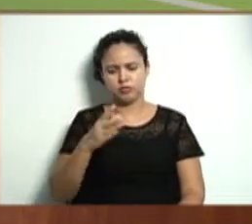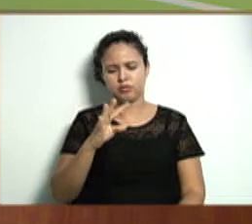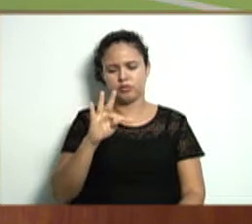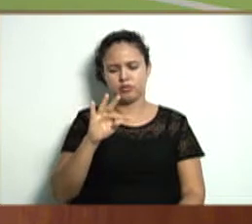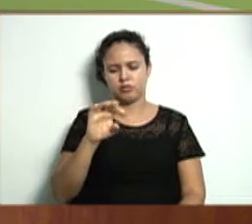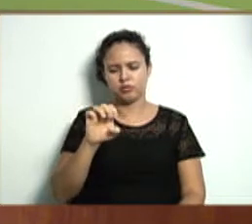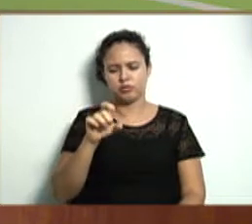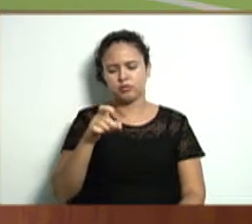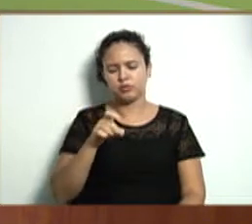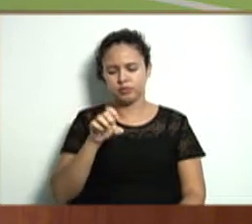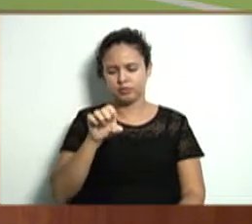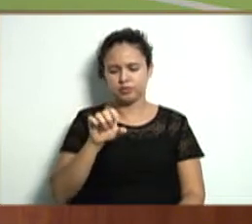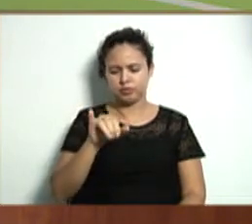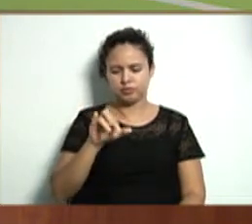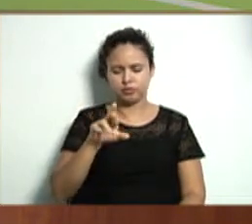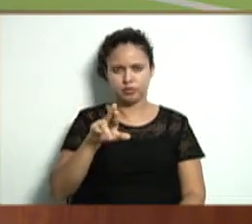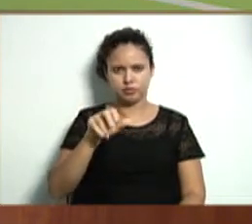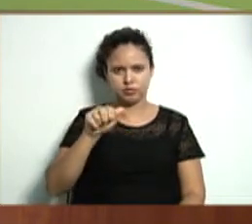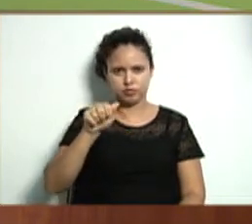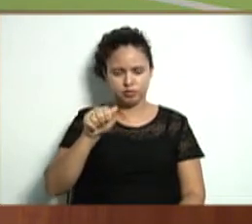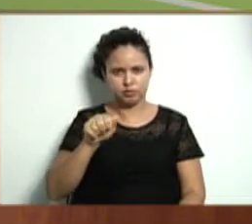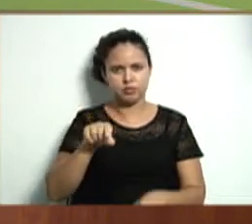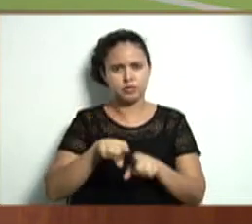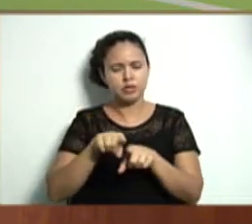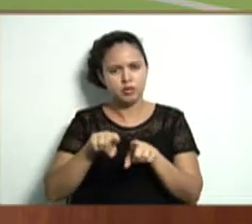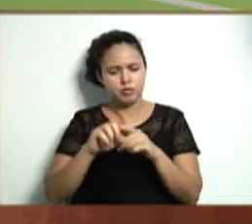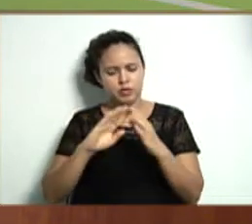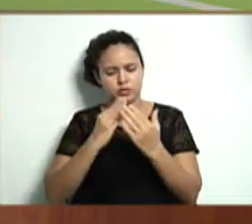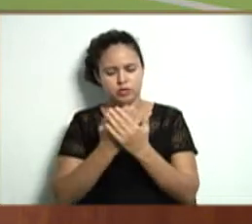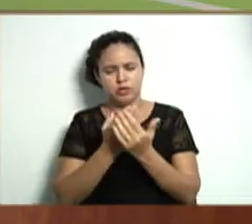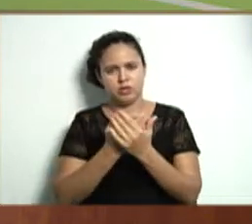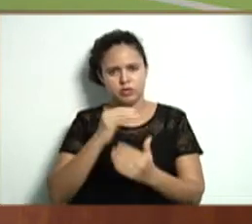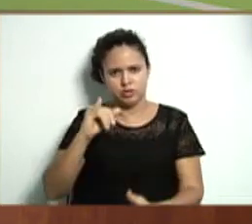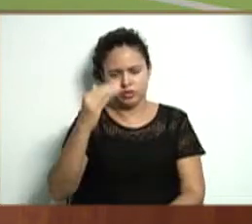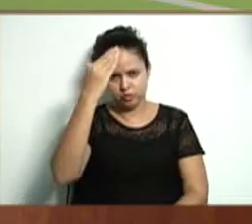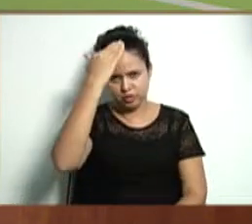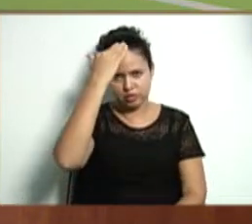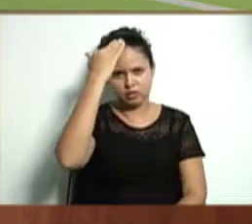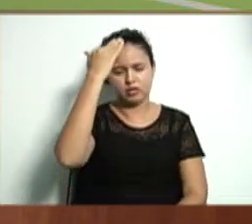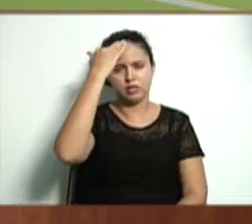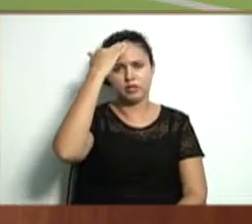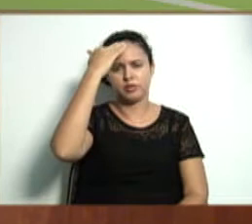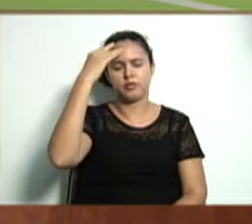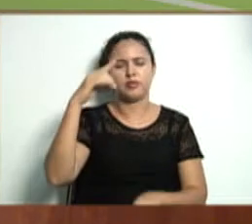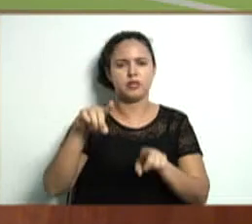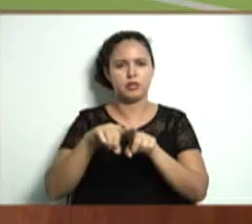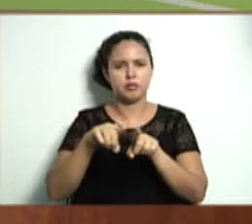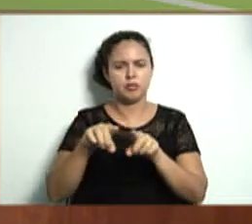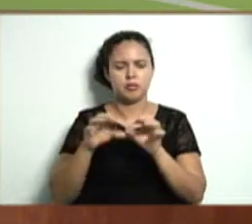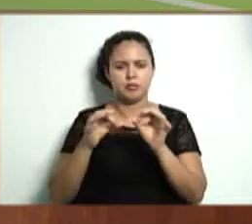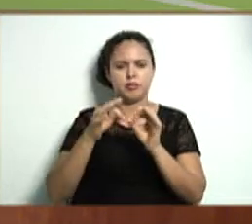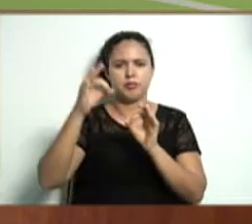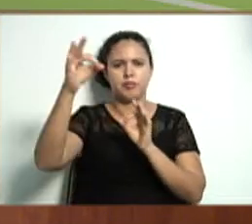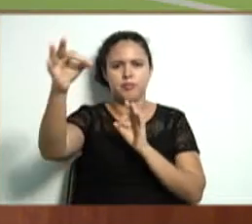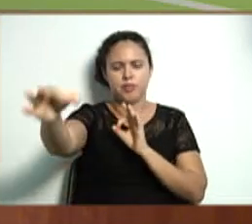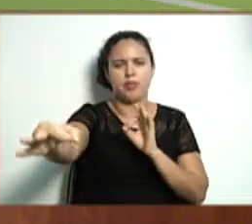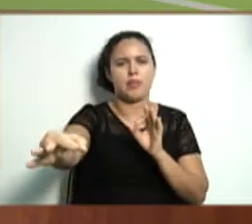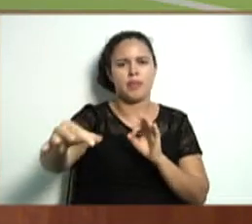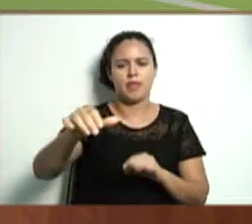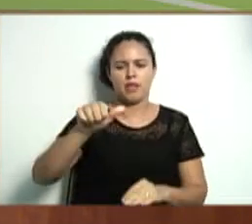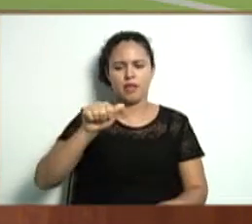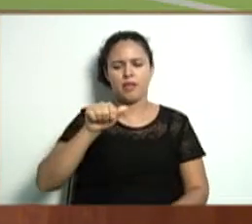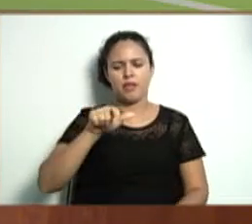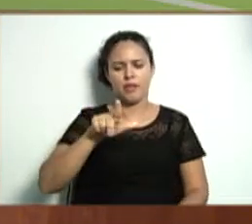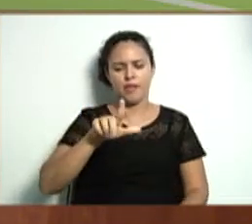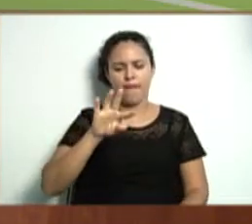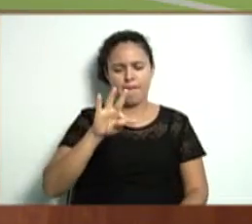Dorothy, lá de Ji-Paraná, também marcaram letra B. Os estudantes lá de Alta Floresta, da Escola Ana Ney,